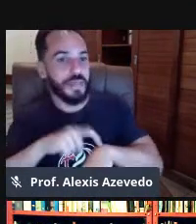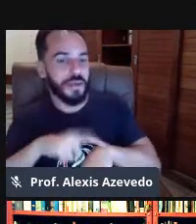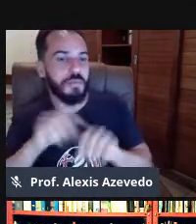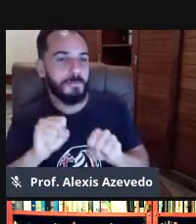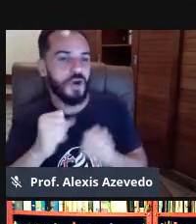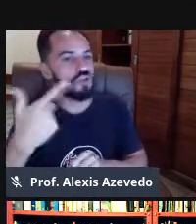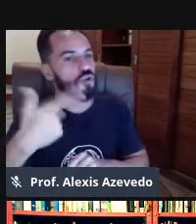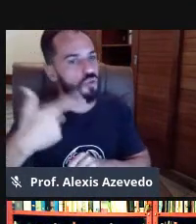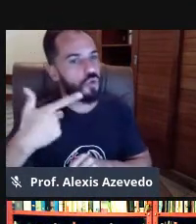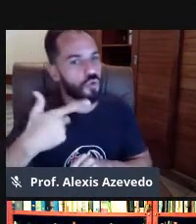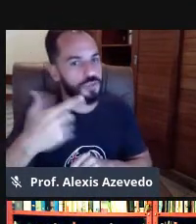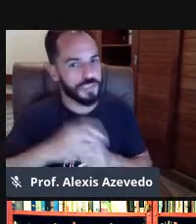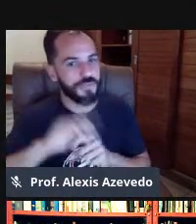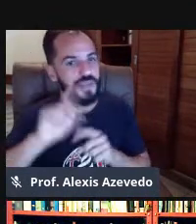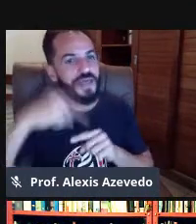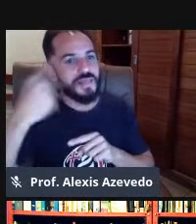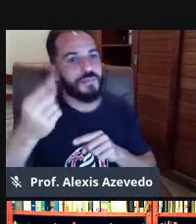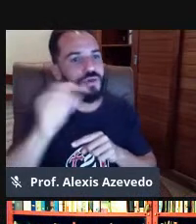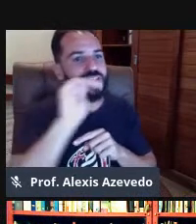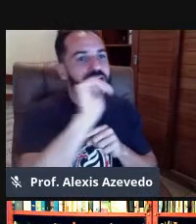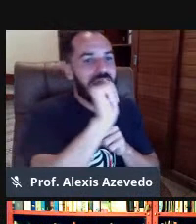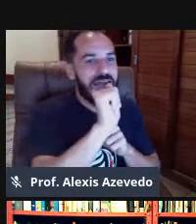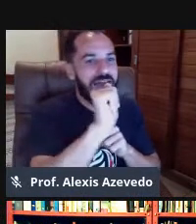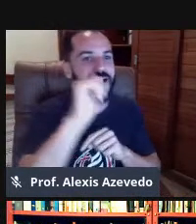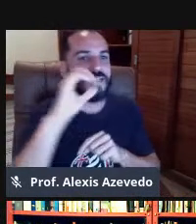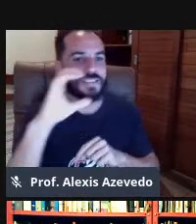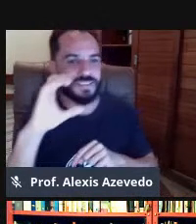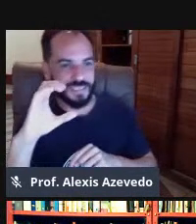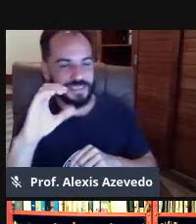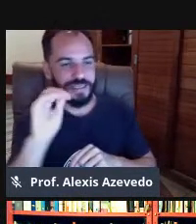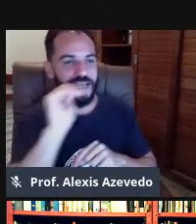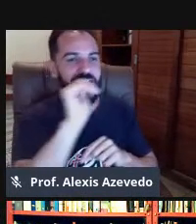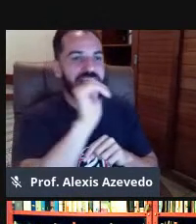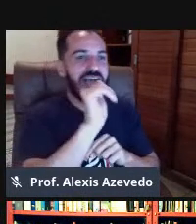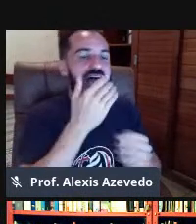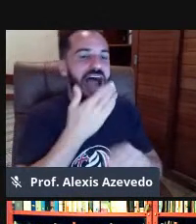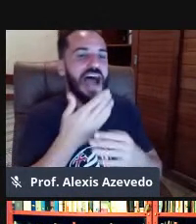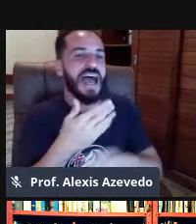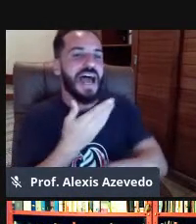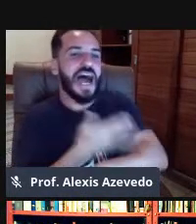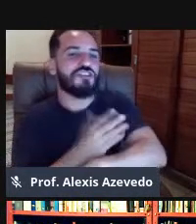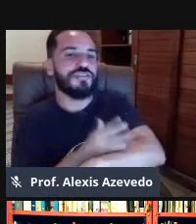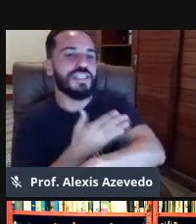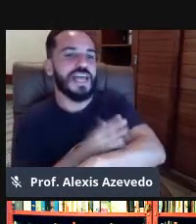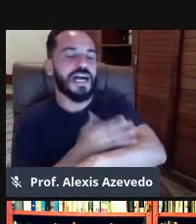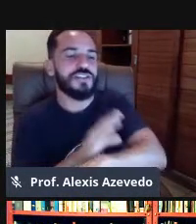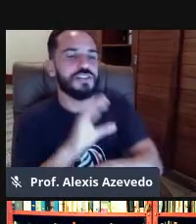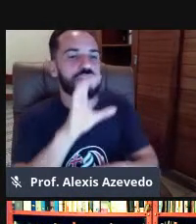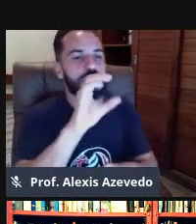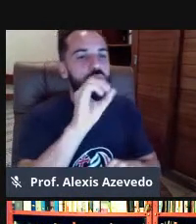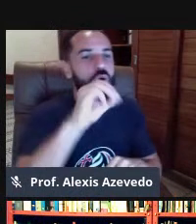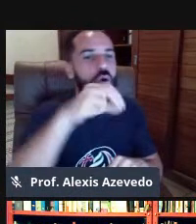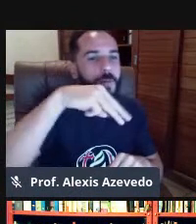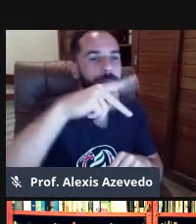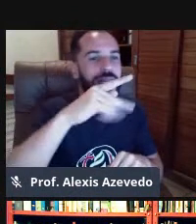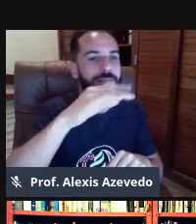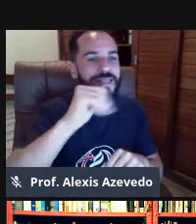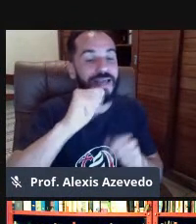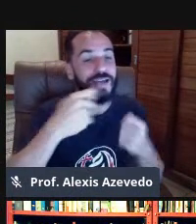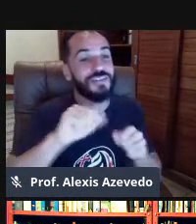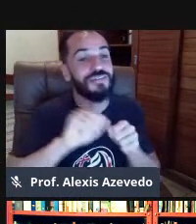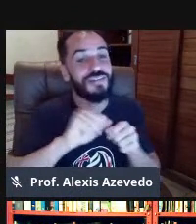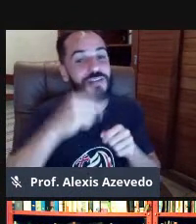As atividades complementares são atividades que o MEC exige, né? Atividades extra-classe e responsabilidade